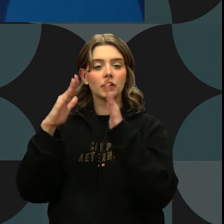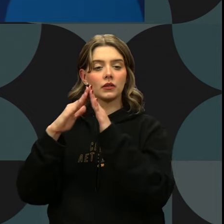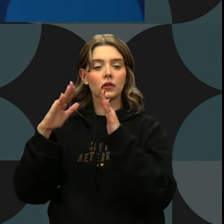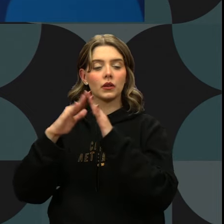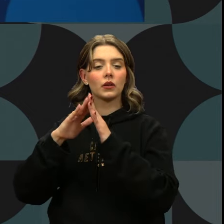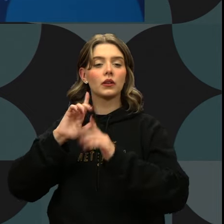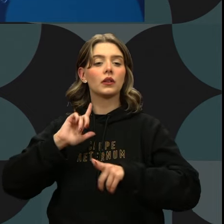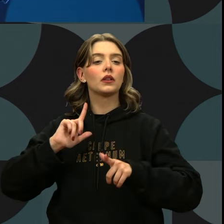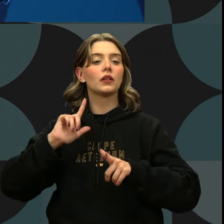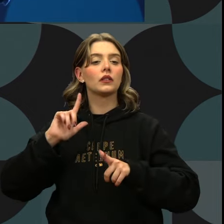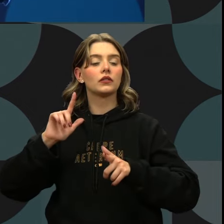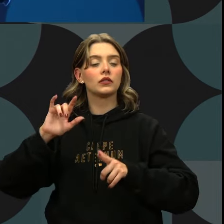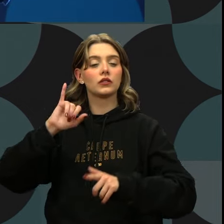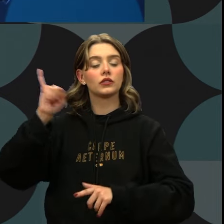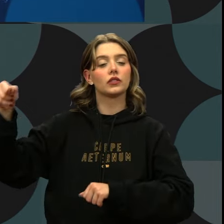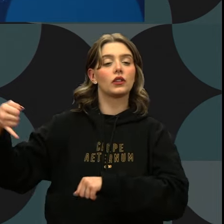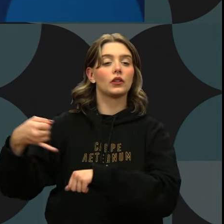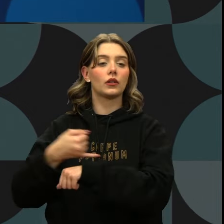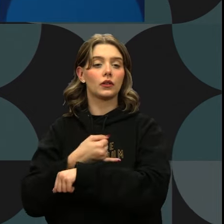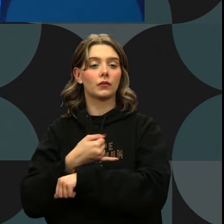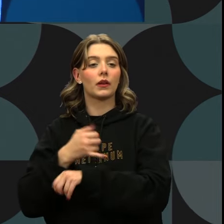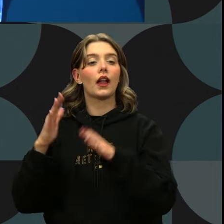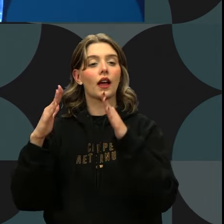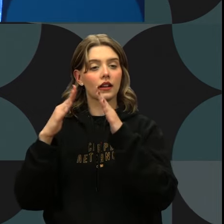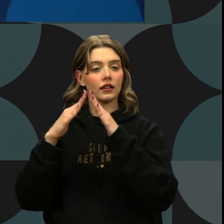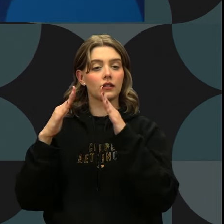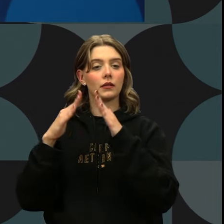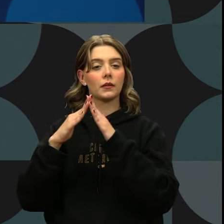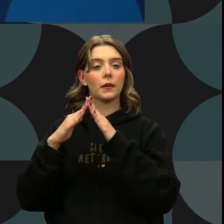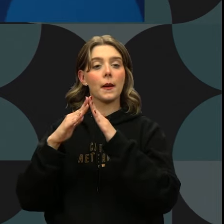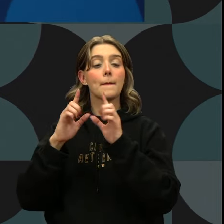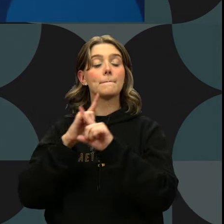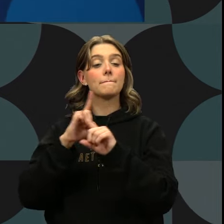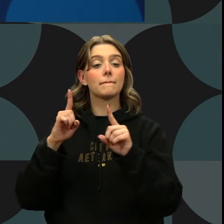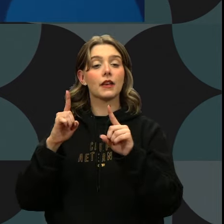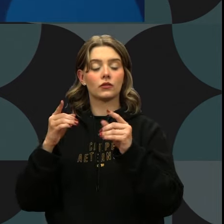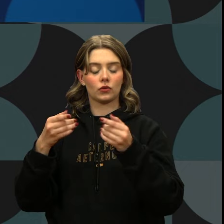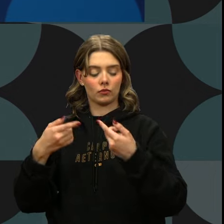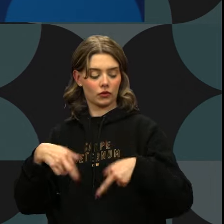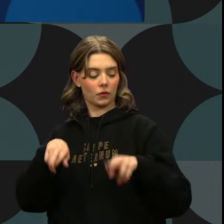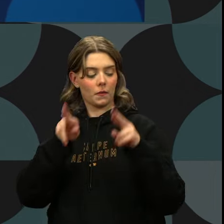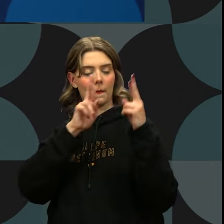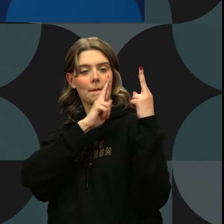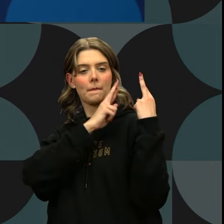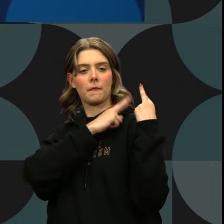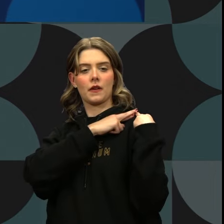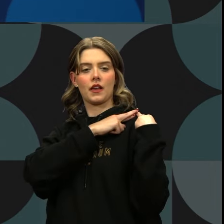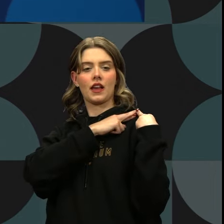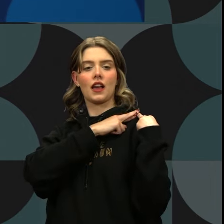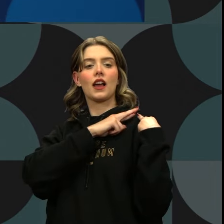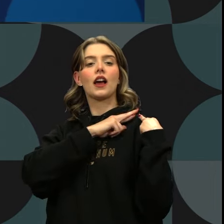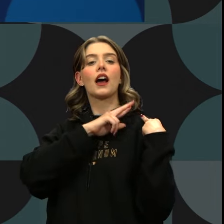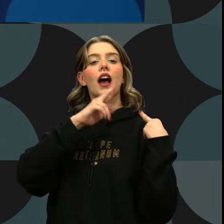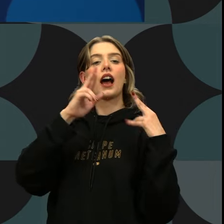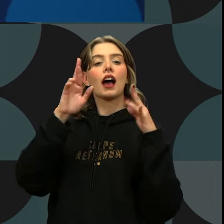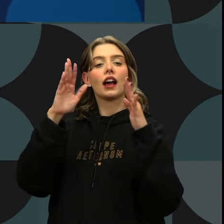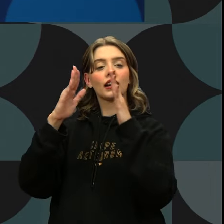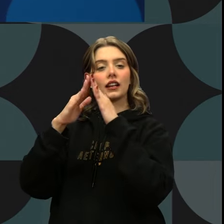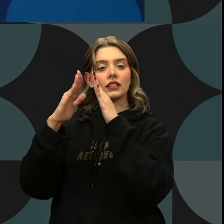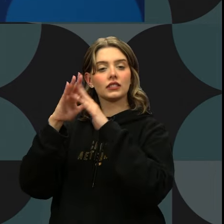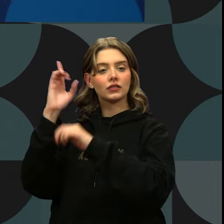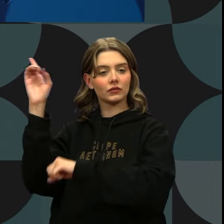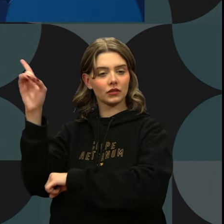de Judá. Porei sobre o seu ombro a chave da casa de Davi. Ele abrirá e ninguém fechará.